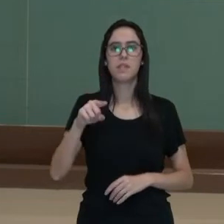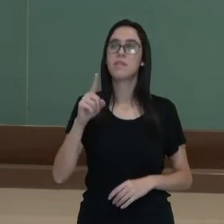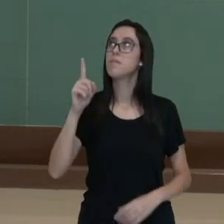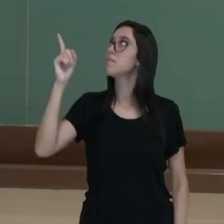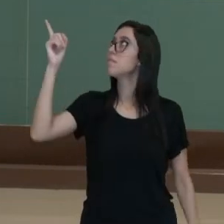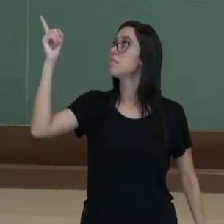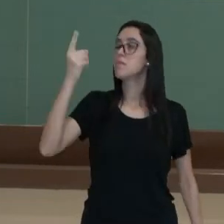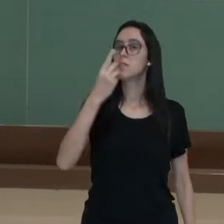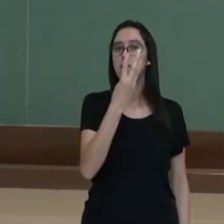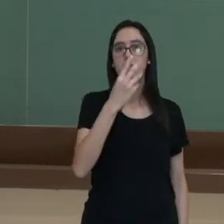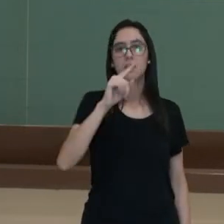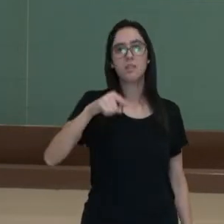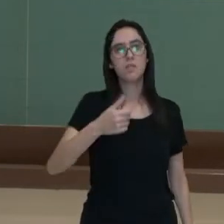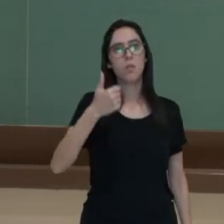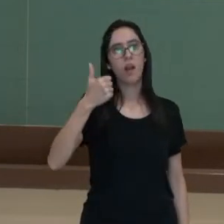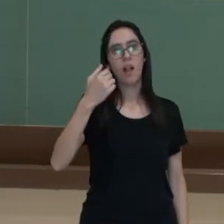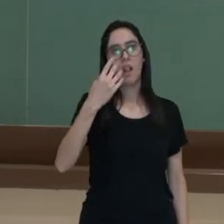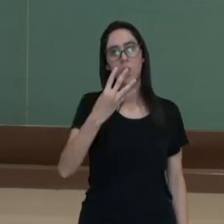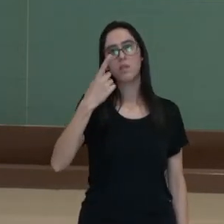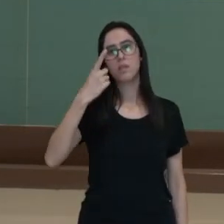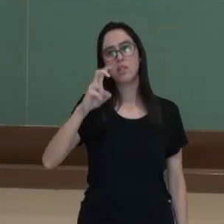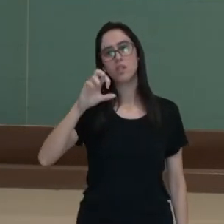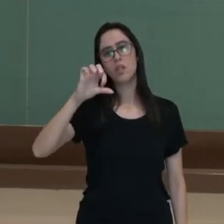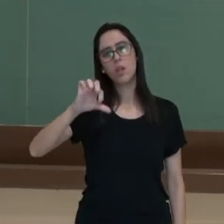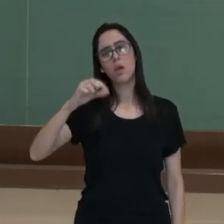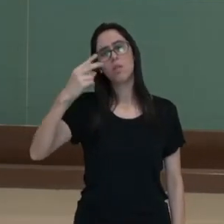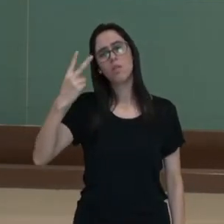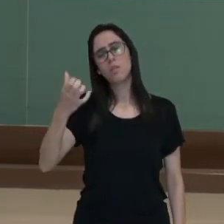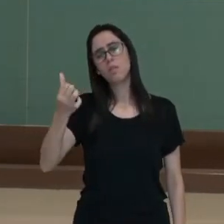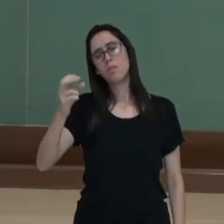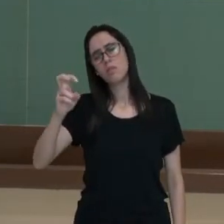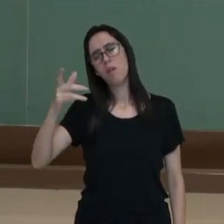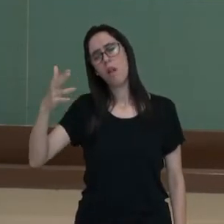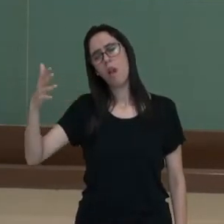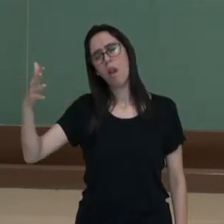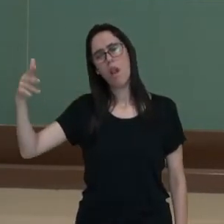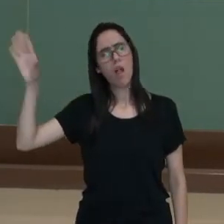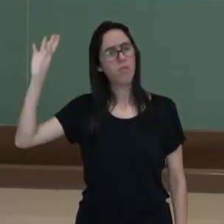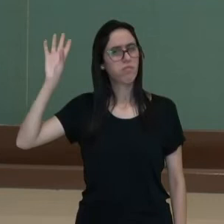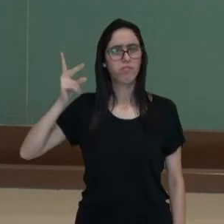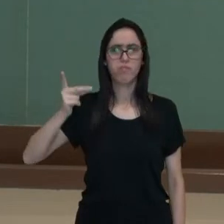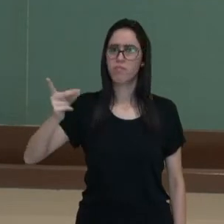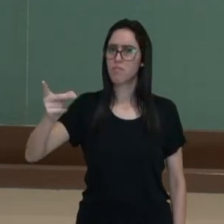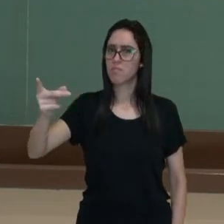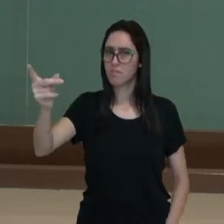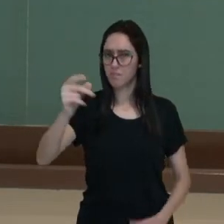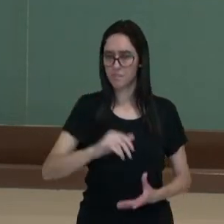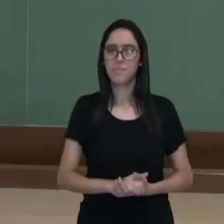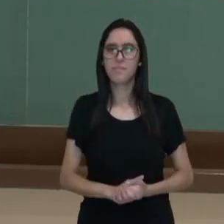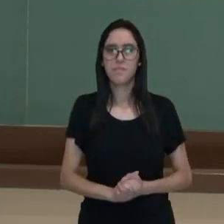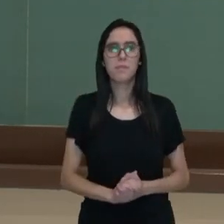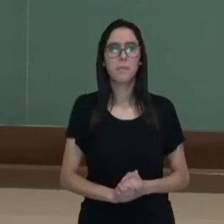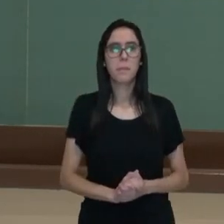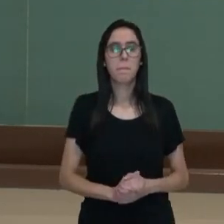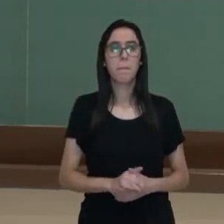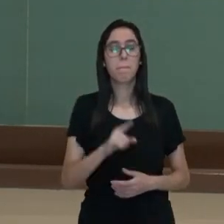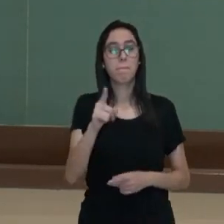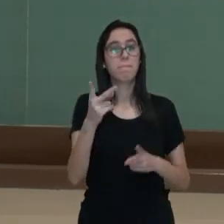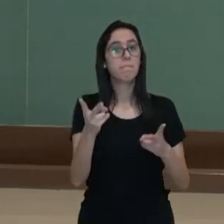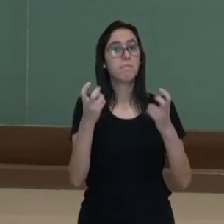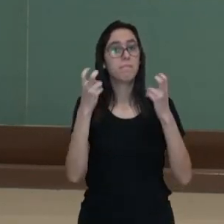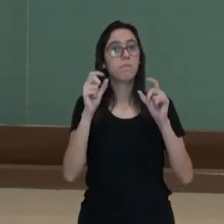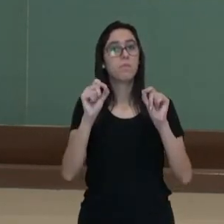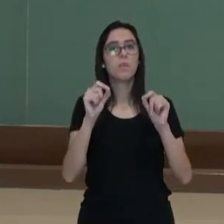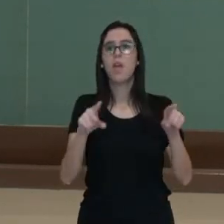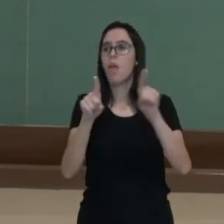ó, 3,14, 15, 9, 2, 6, 5, 3, 6, e vai embora para o infinito. E repare que ele não